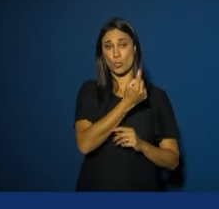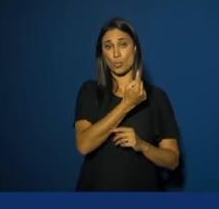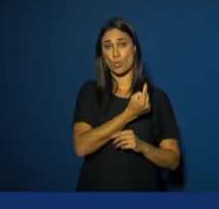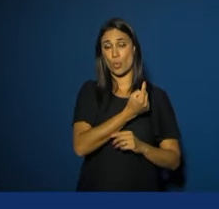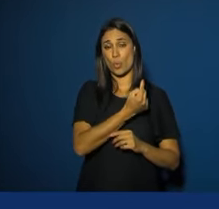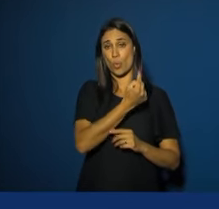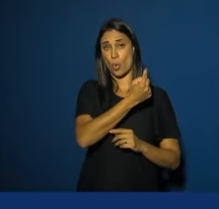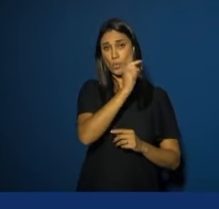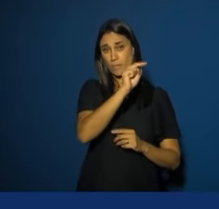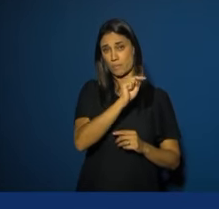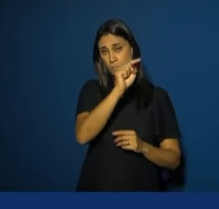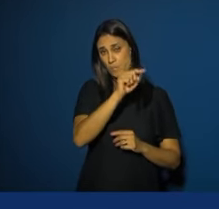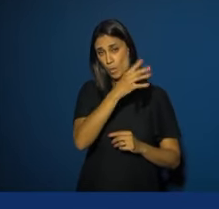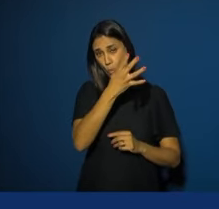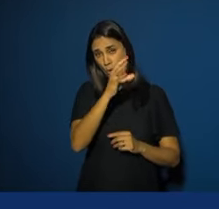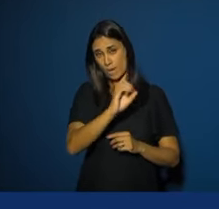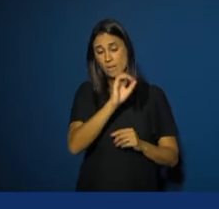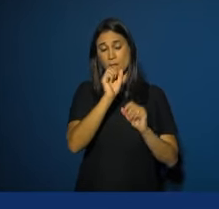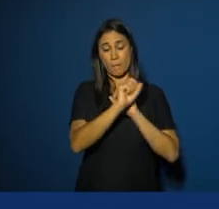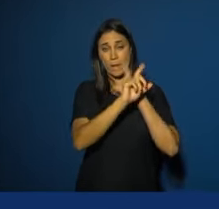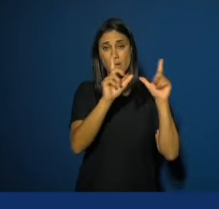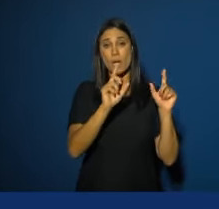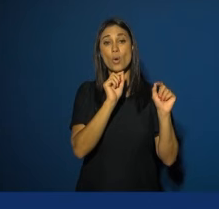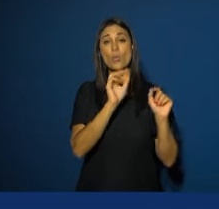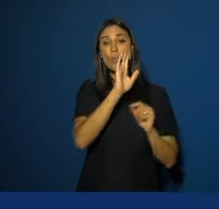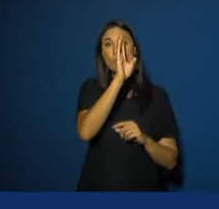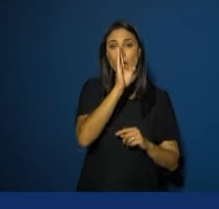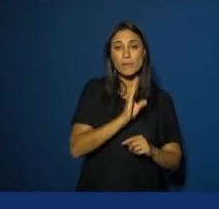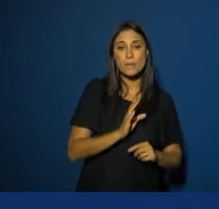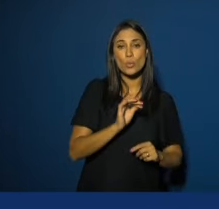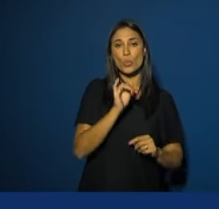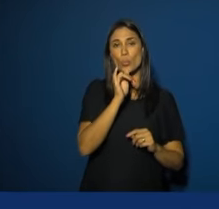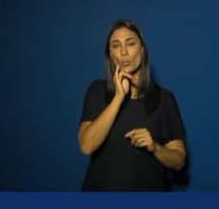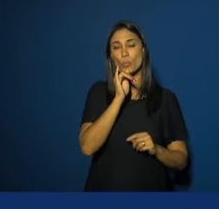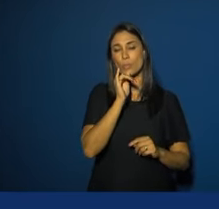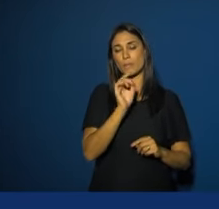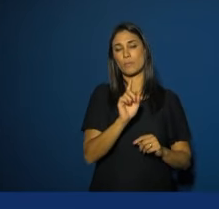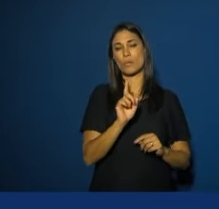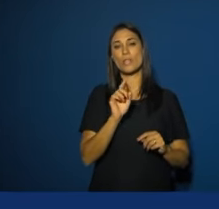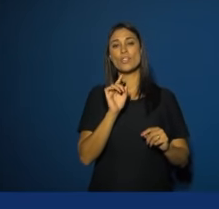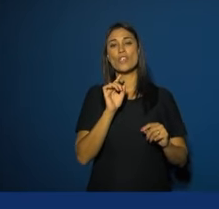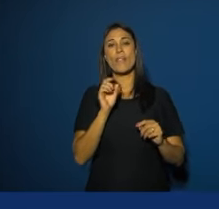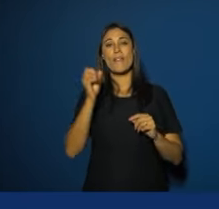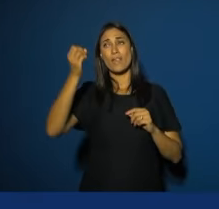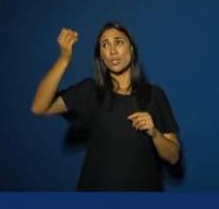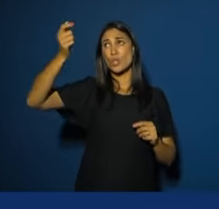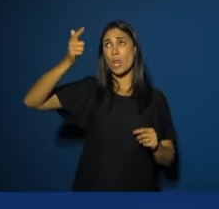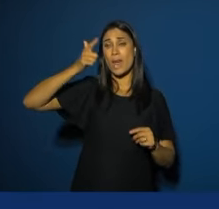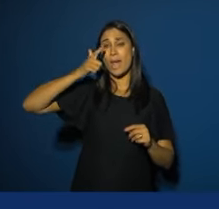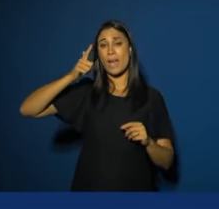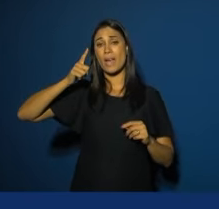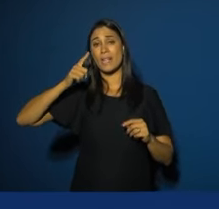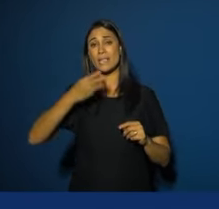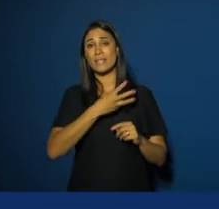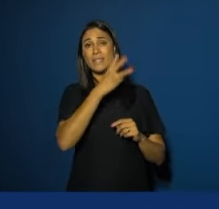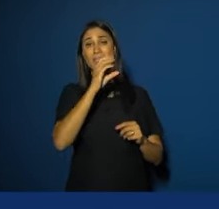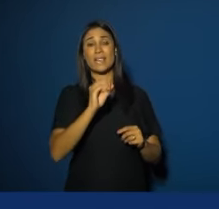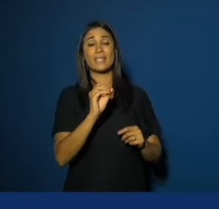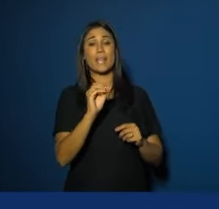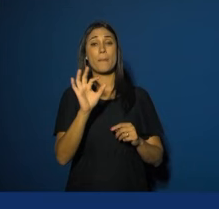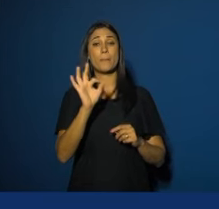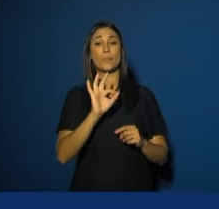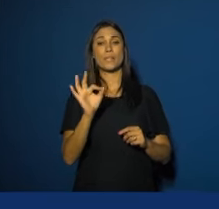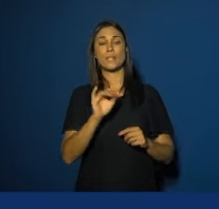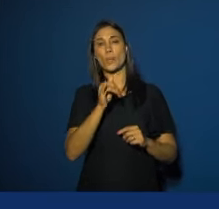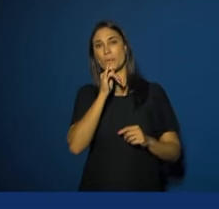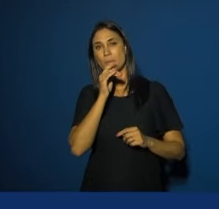manhã, o Brasil gerou, tá, em termos de fonte solar centralizada, 30% da demanda. Se